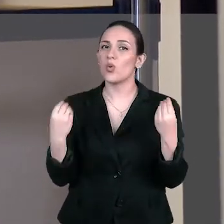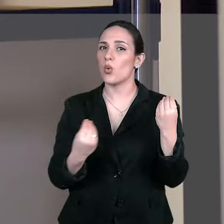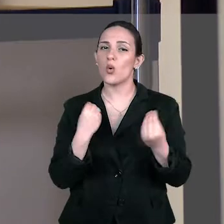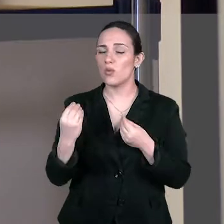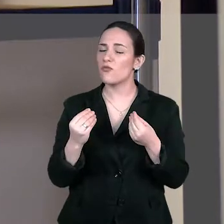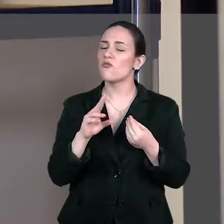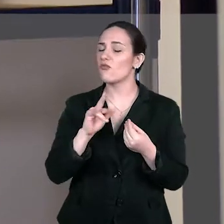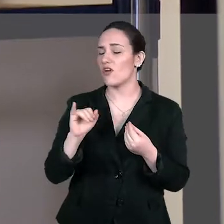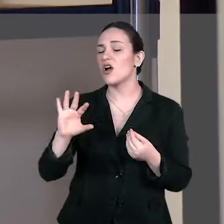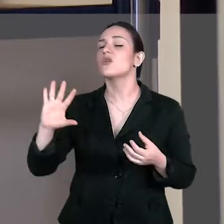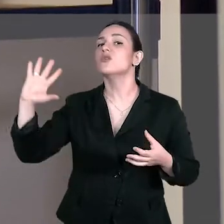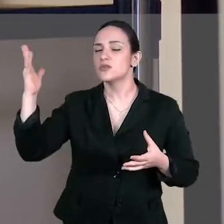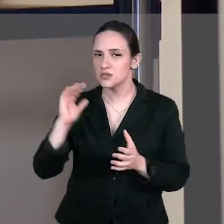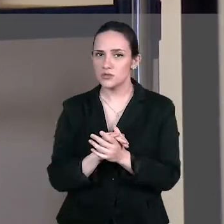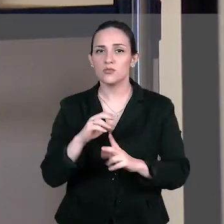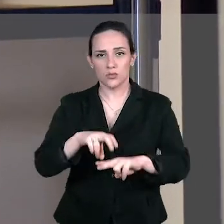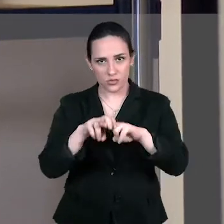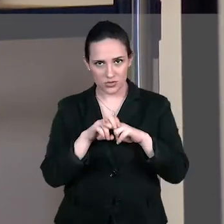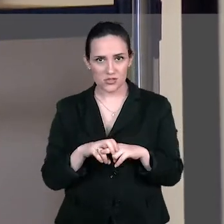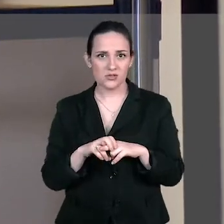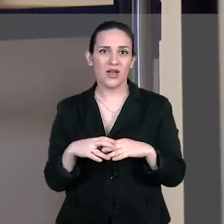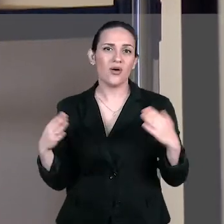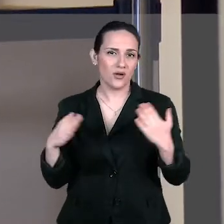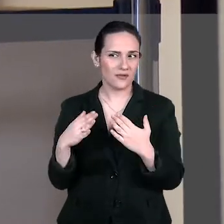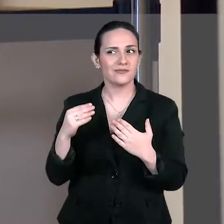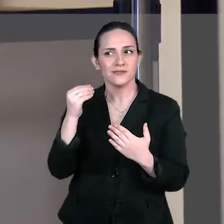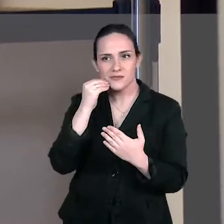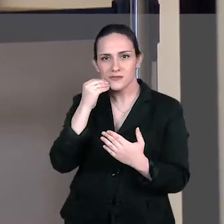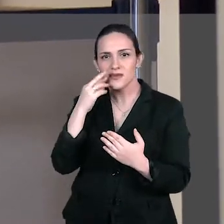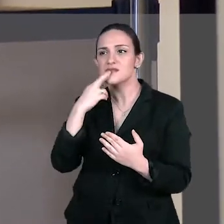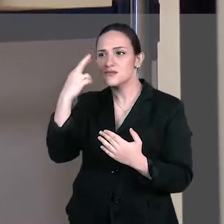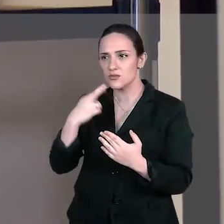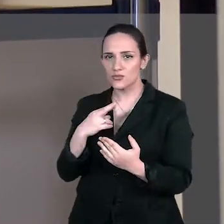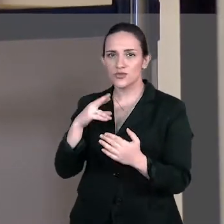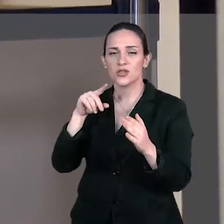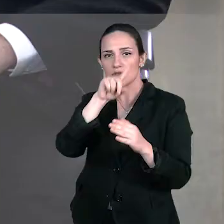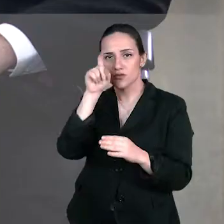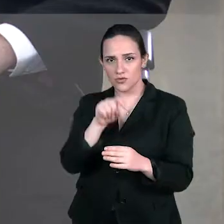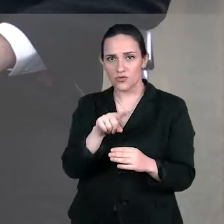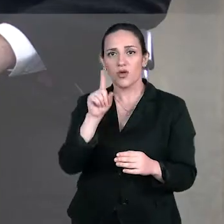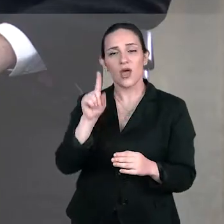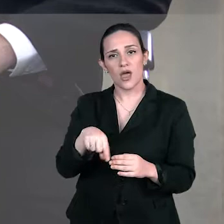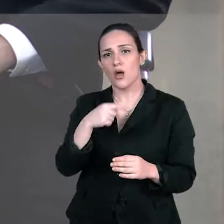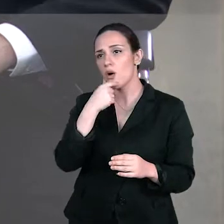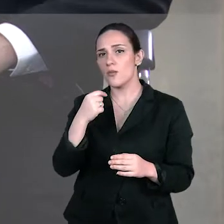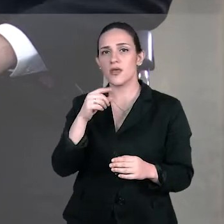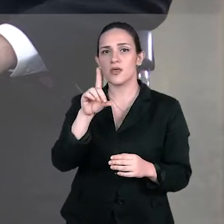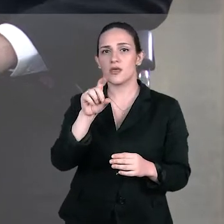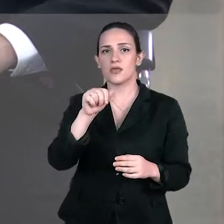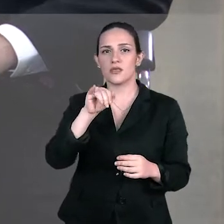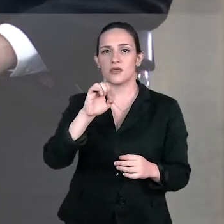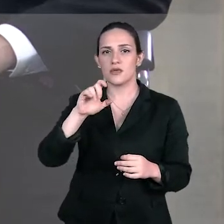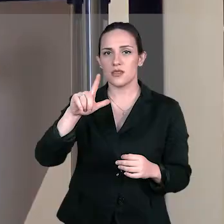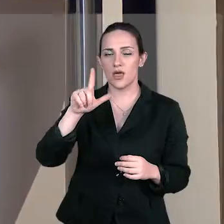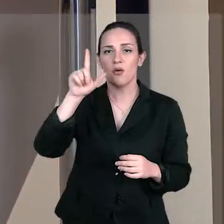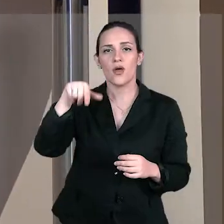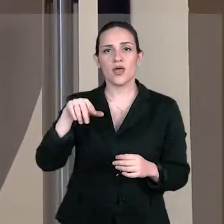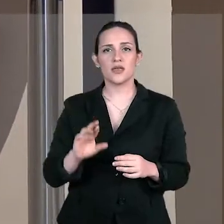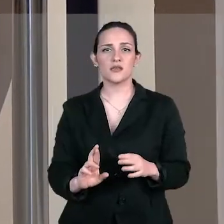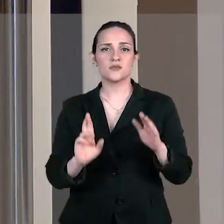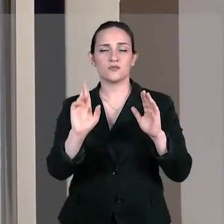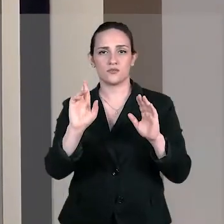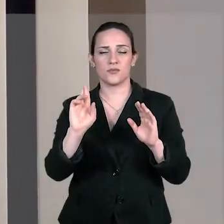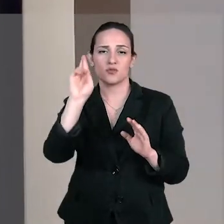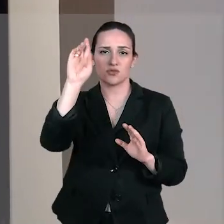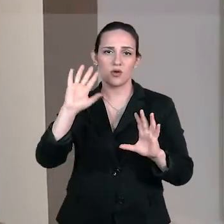ainda restam ao contribuinte. E para sanar alguma dessas dúvidas, trouxemos o advogado Daniel Pascoaloto, que preside a Comissão de